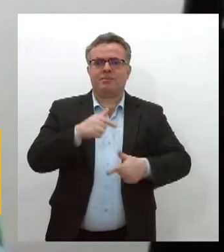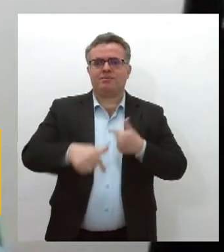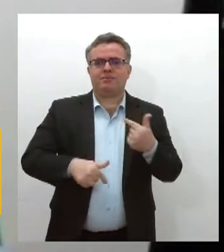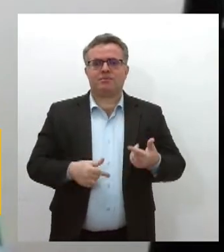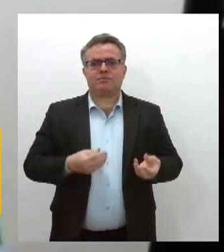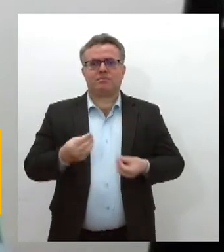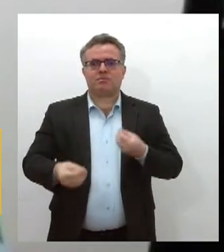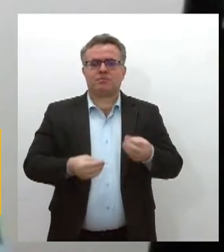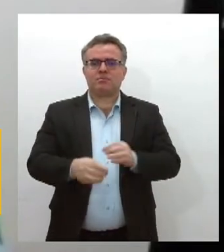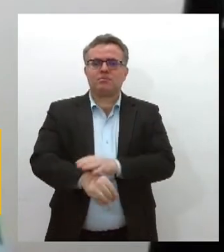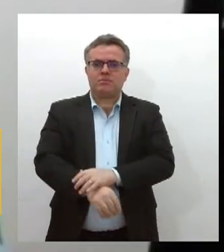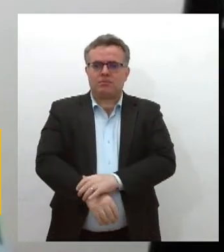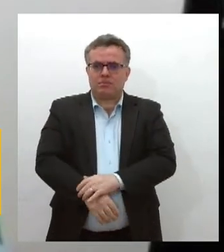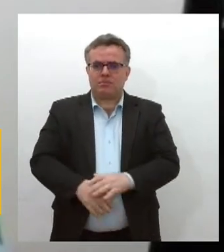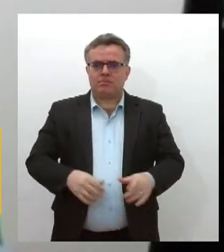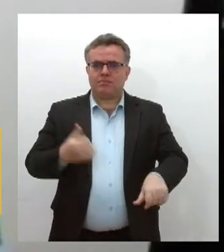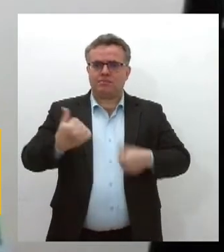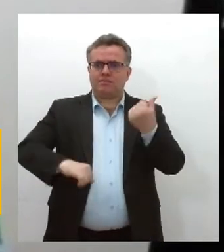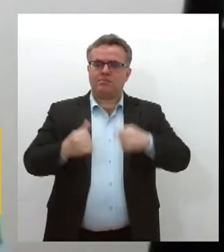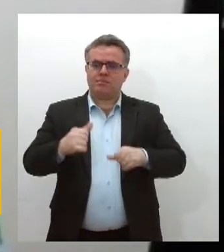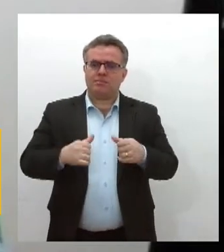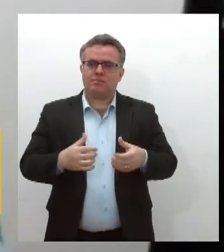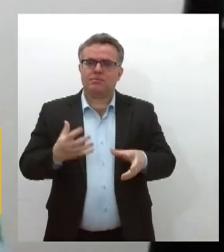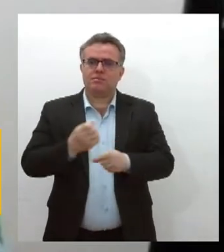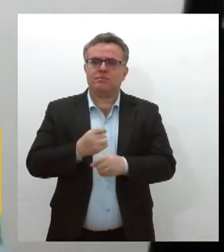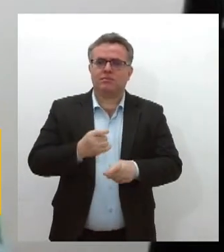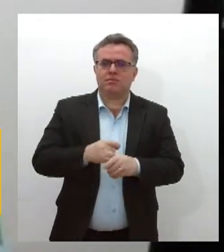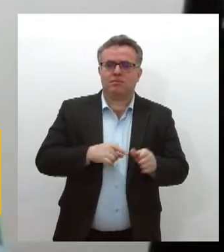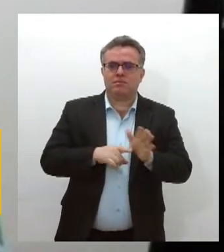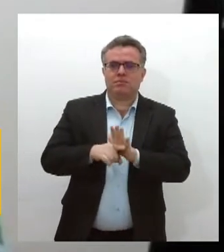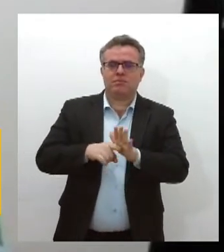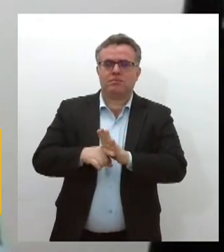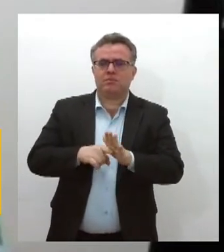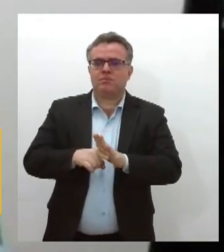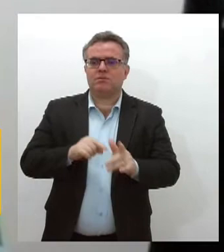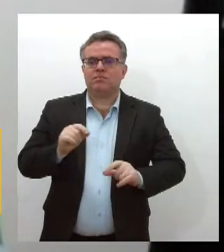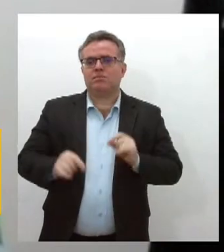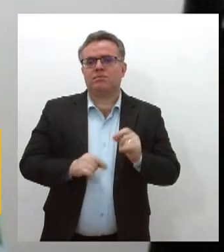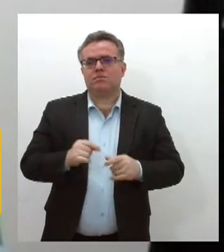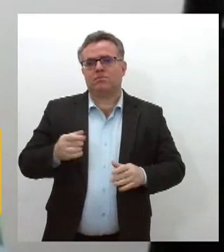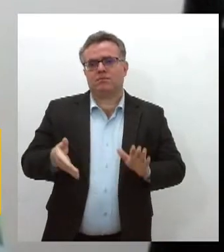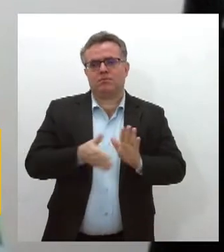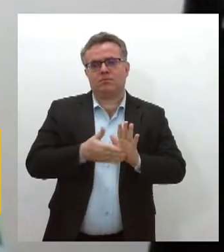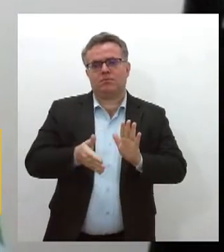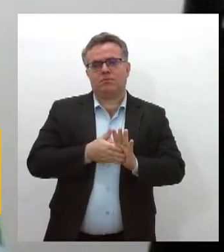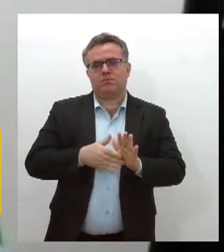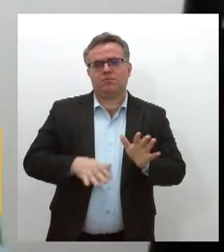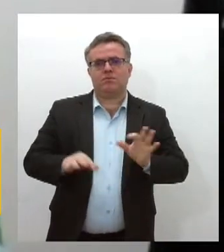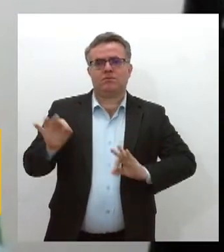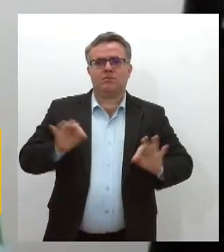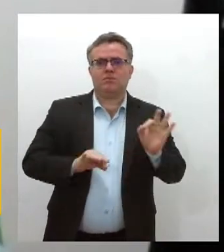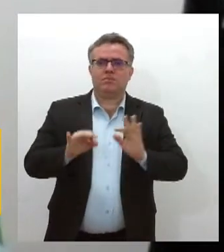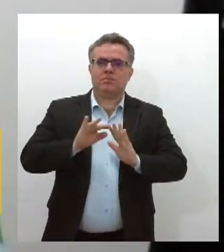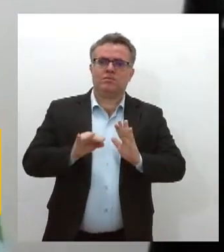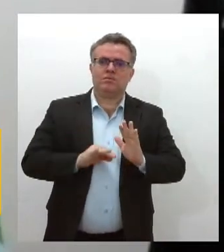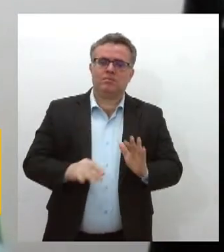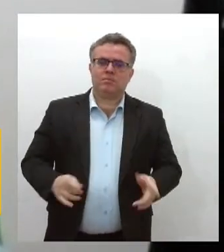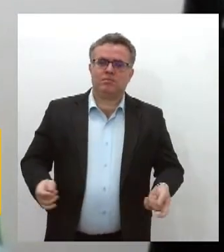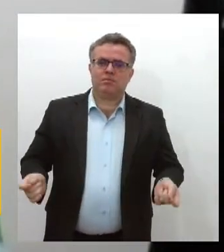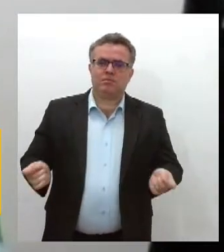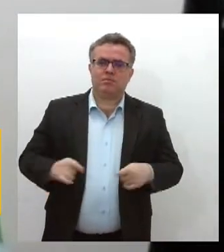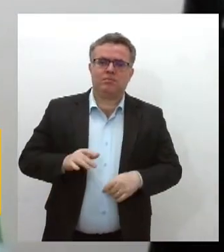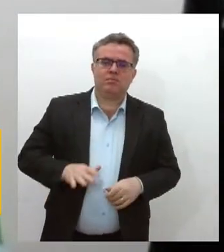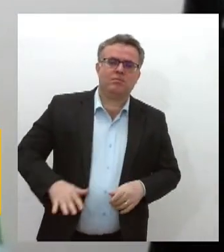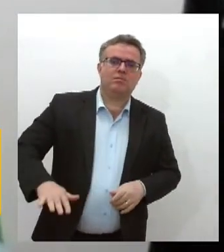de análise de dados, de averiguação e de propostas e planejamento para que a gente possa cobrir o território. Então,